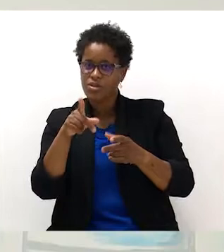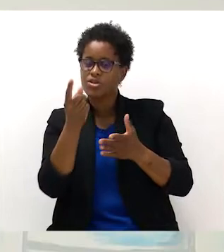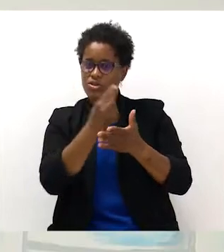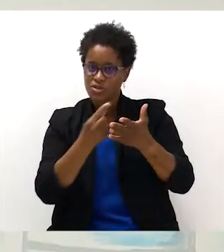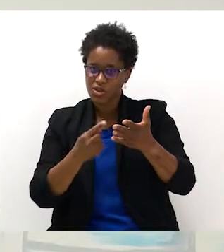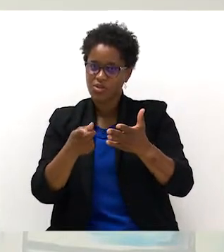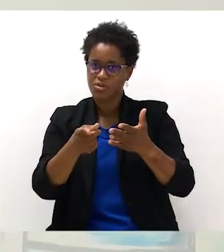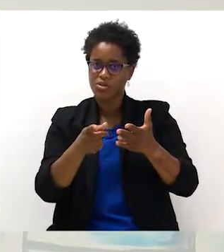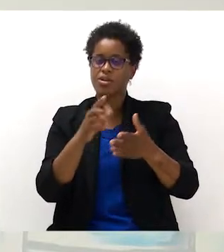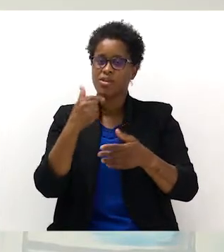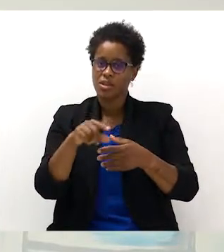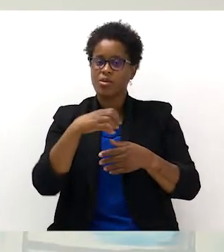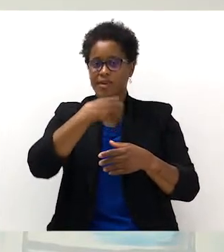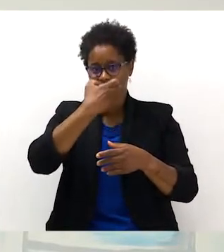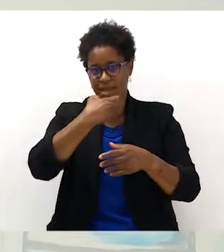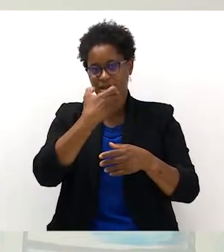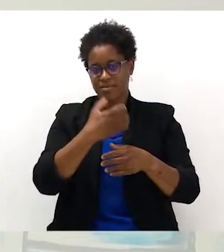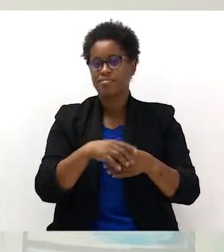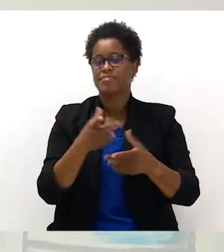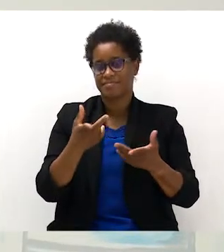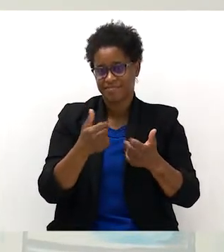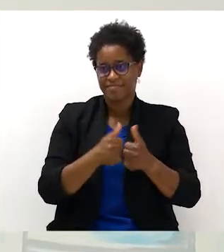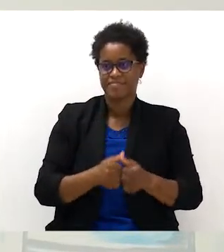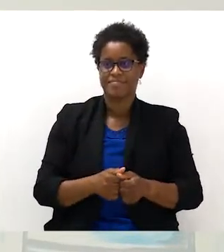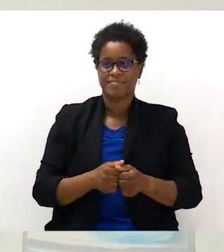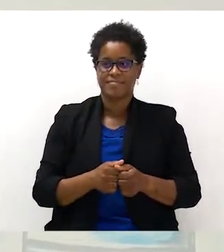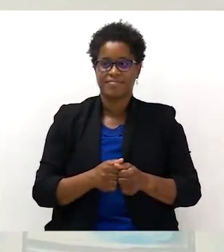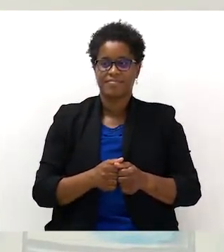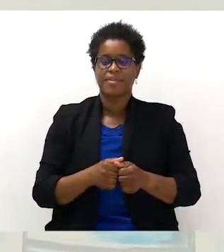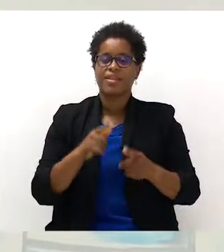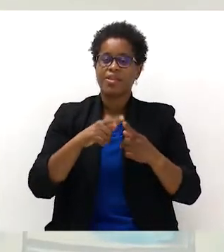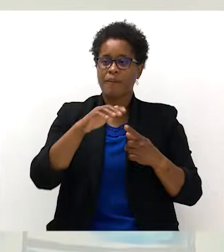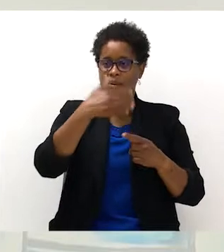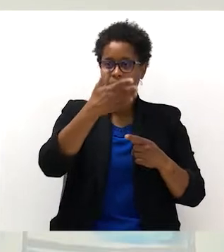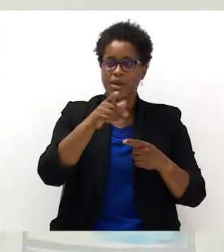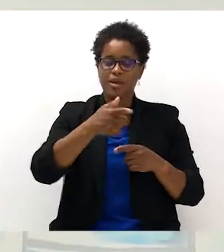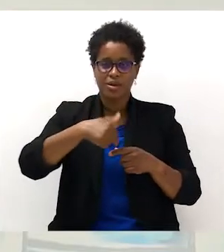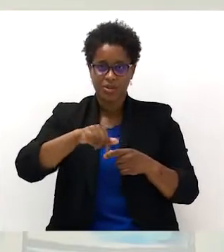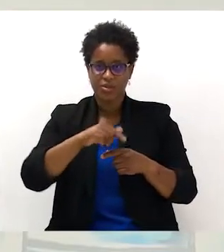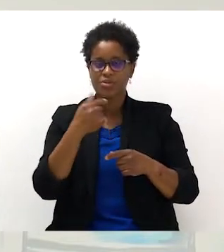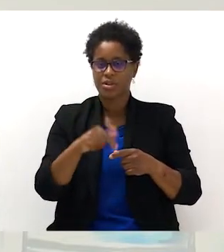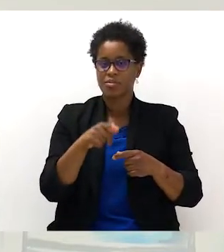desenho? Temos maçãs, certíssimo. Primeiramente temos